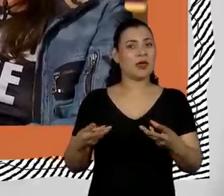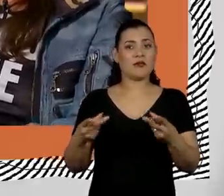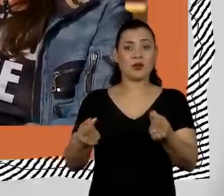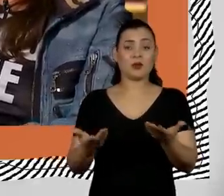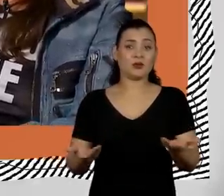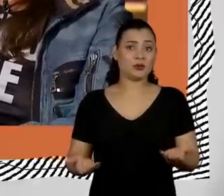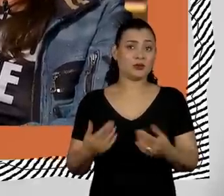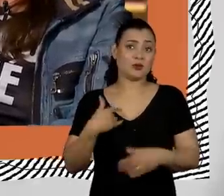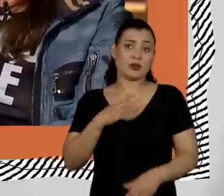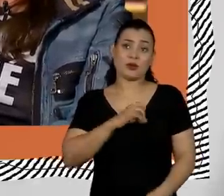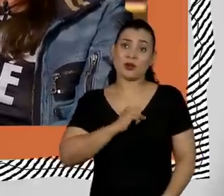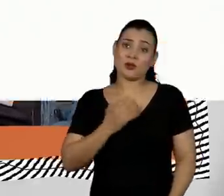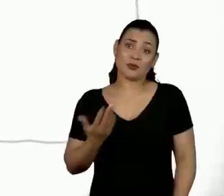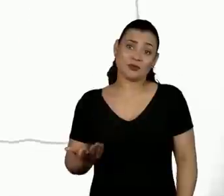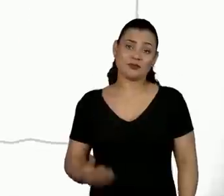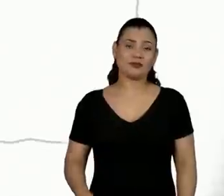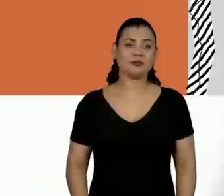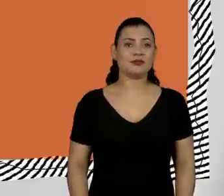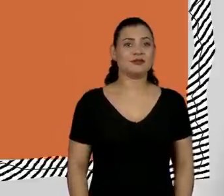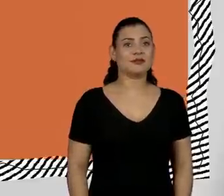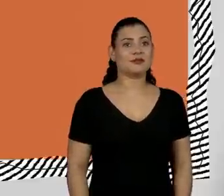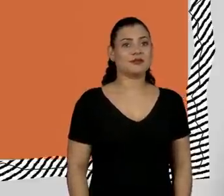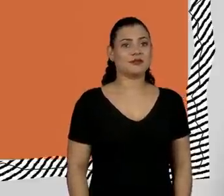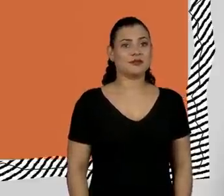que eu adoro também